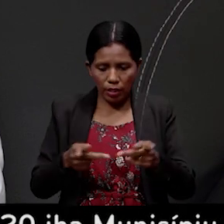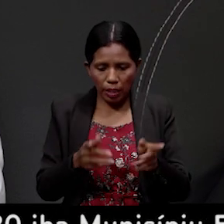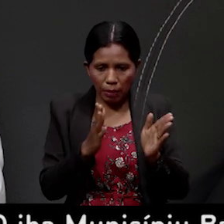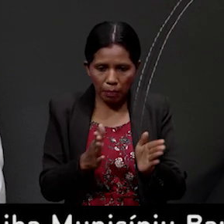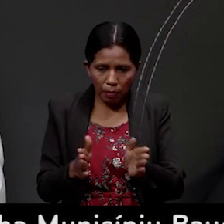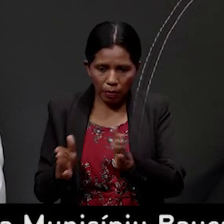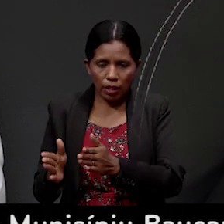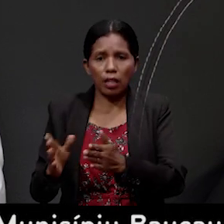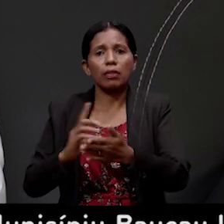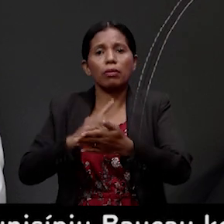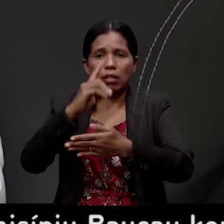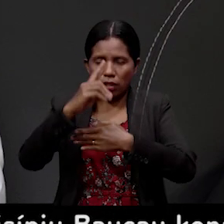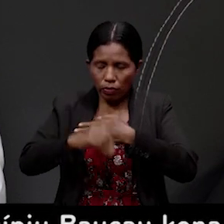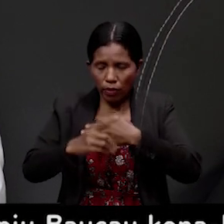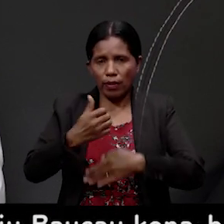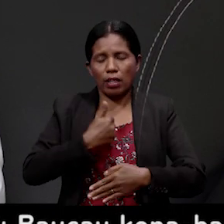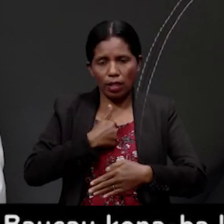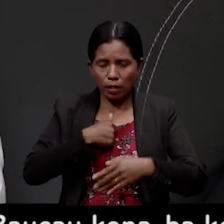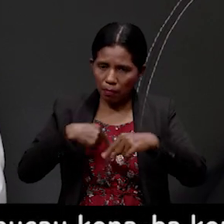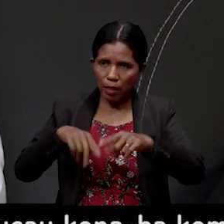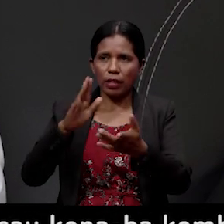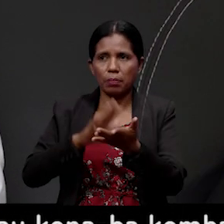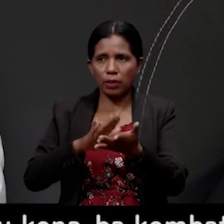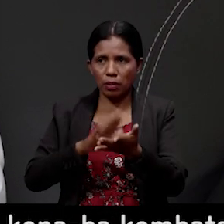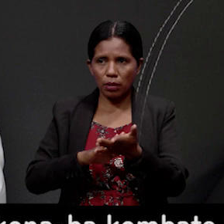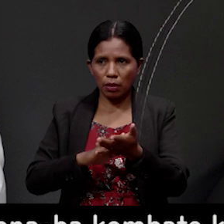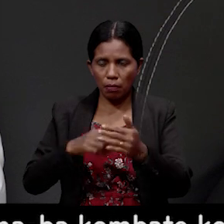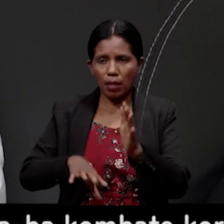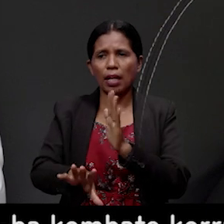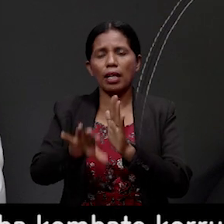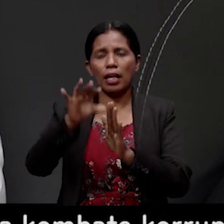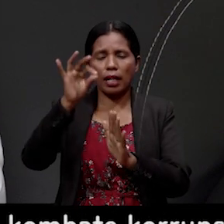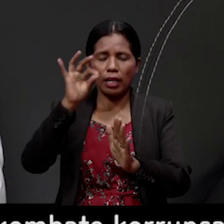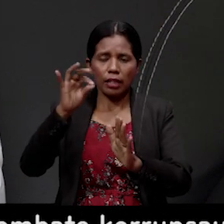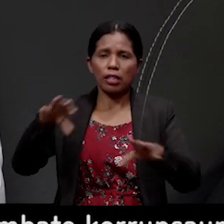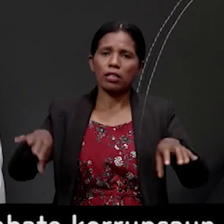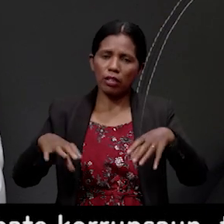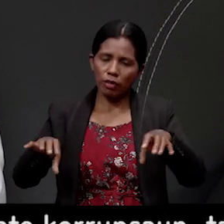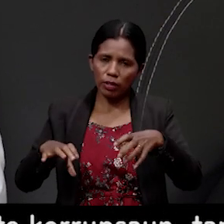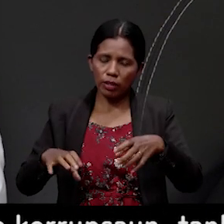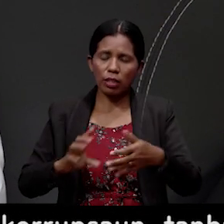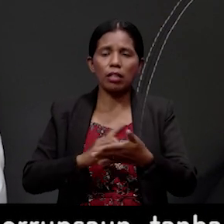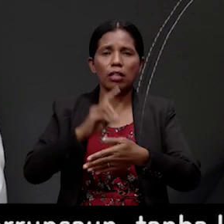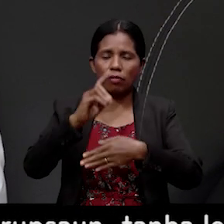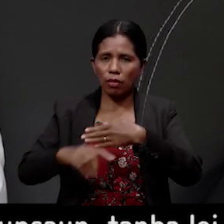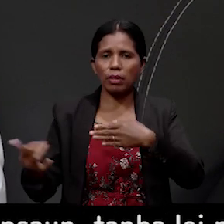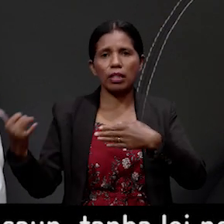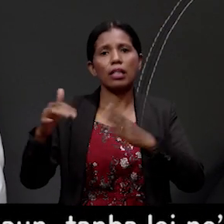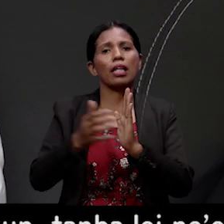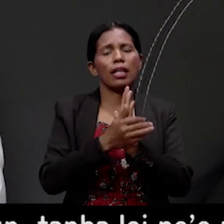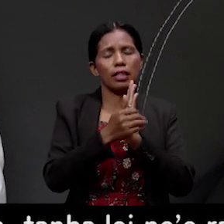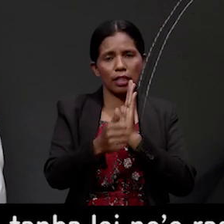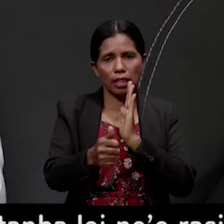desenvolver para a escola, para retar emprego, para desenvolver-se na carreira profissional